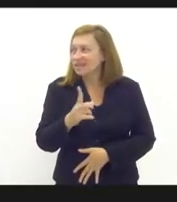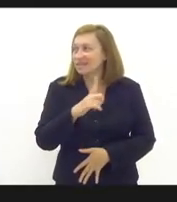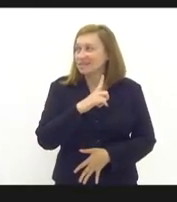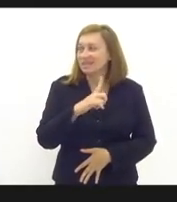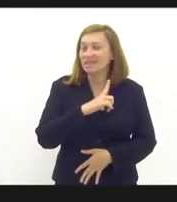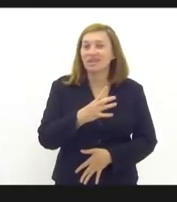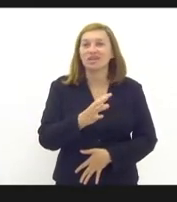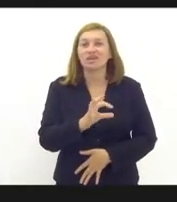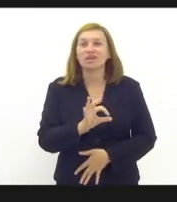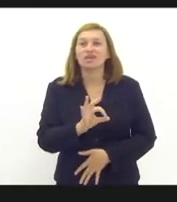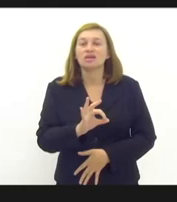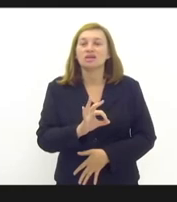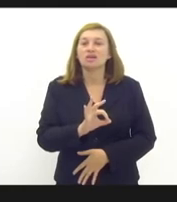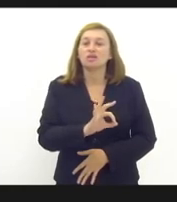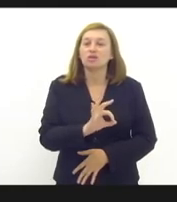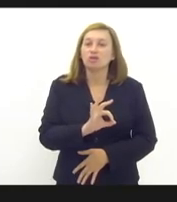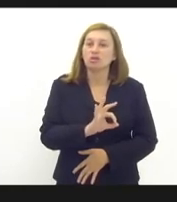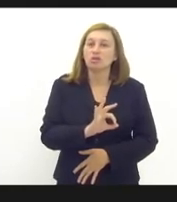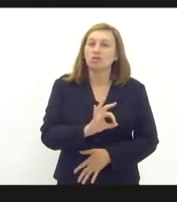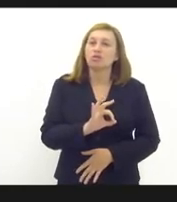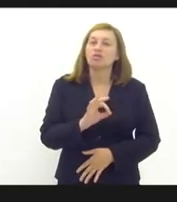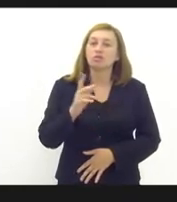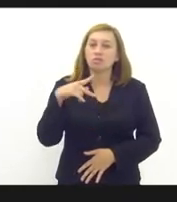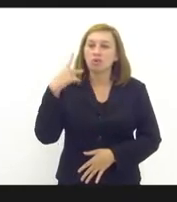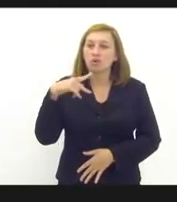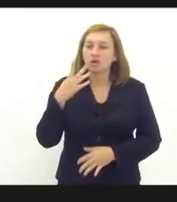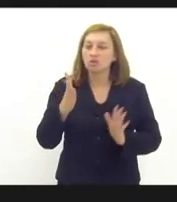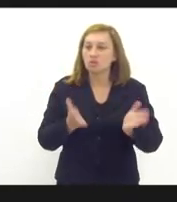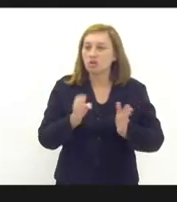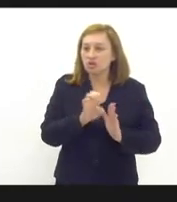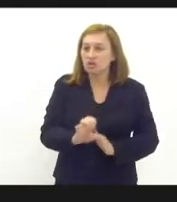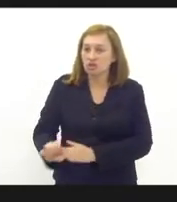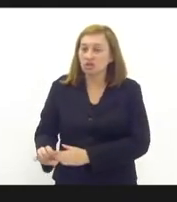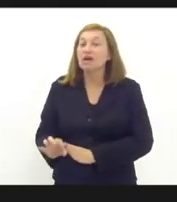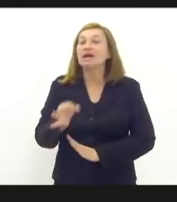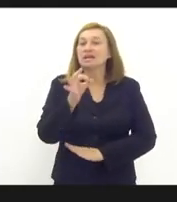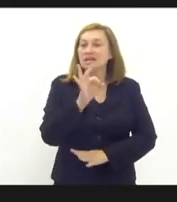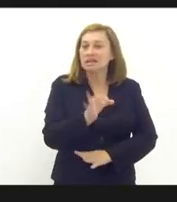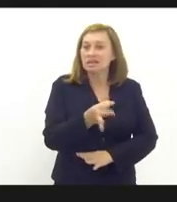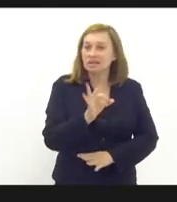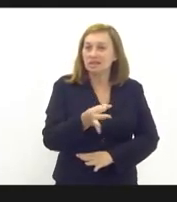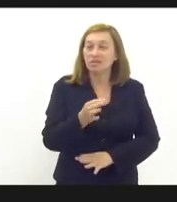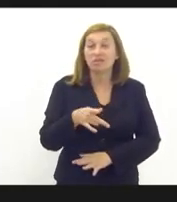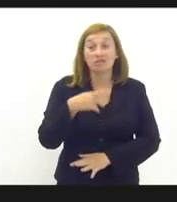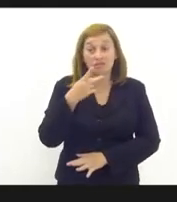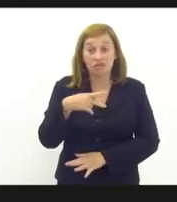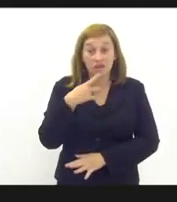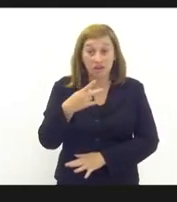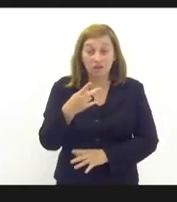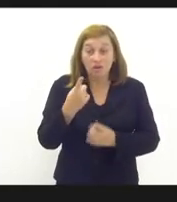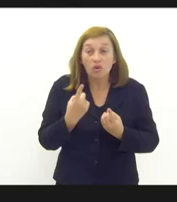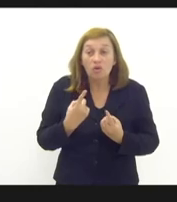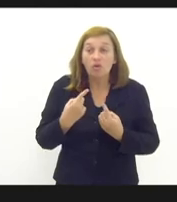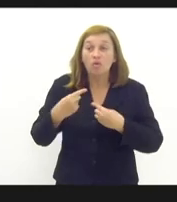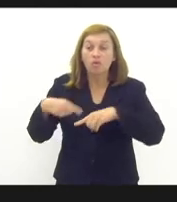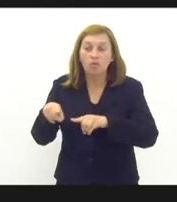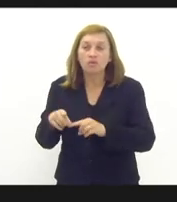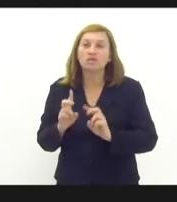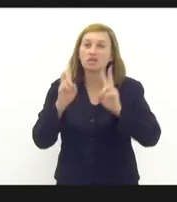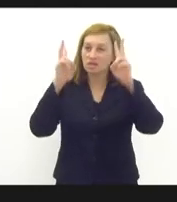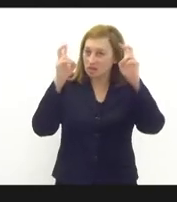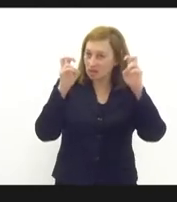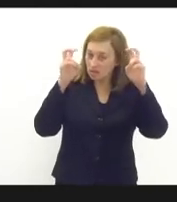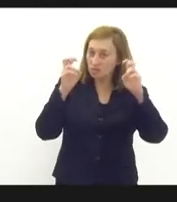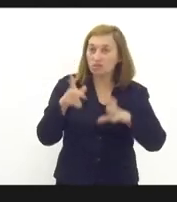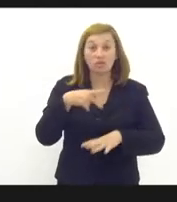os políticos de esquerda hoje, todos em coro, vão justamente falar contra essas questões que eu